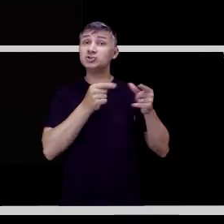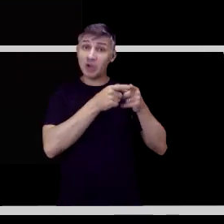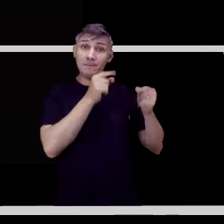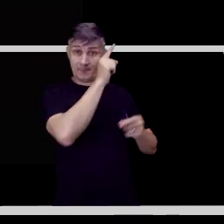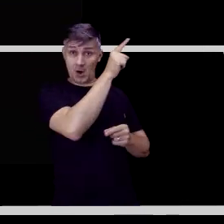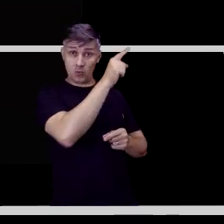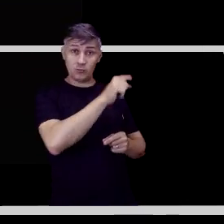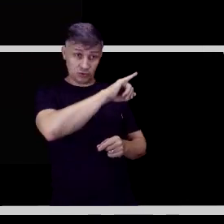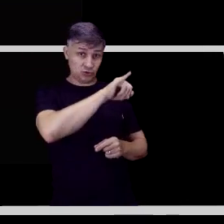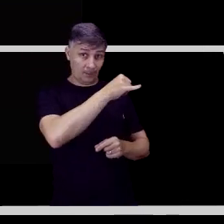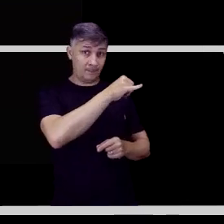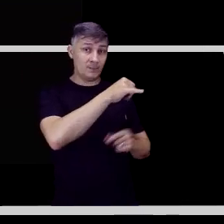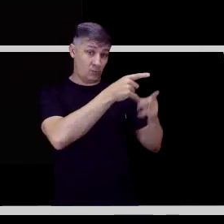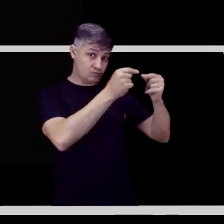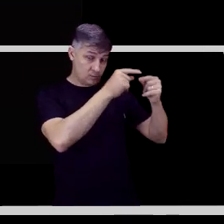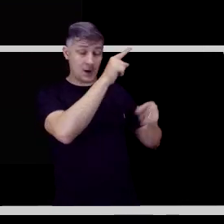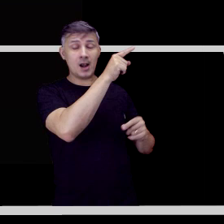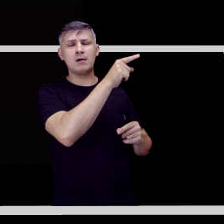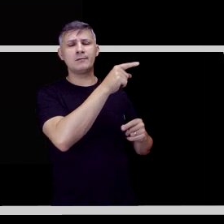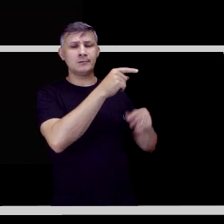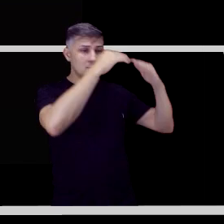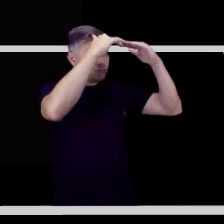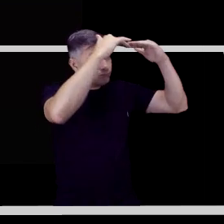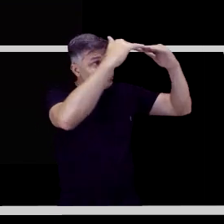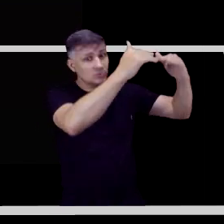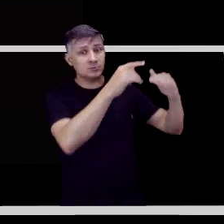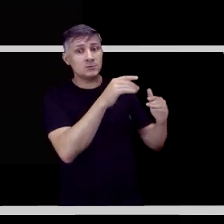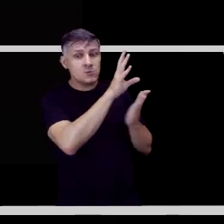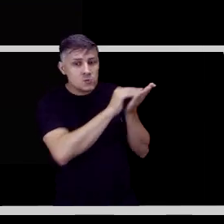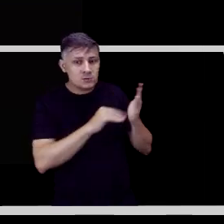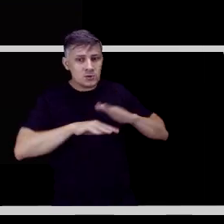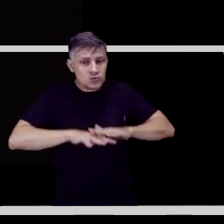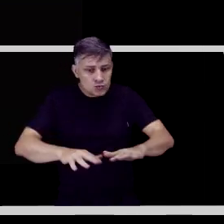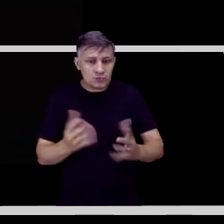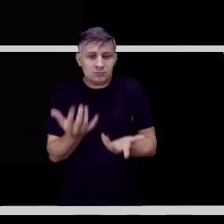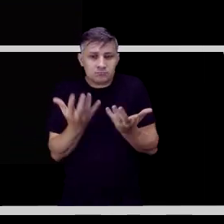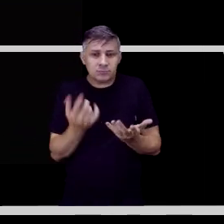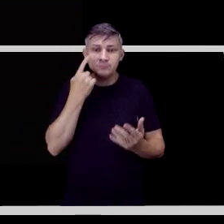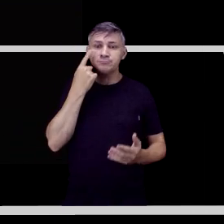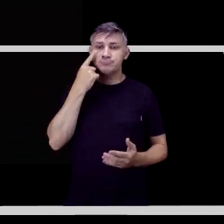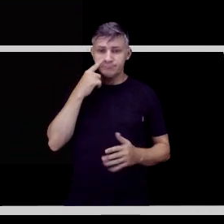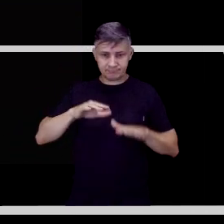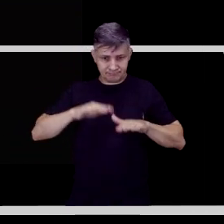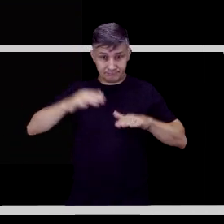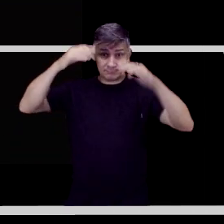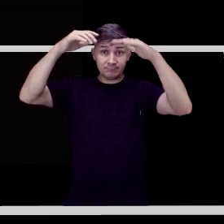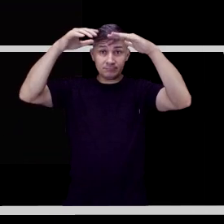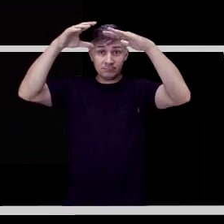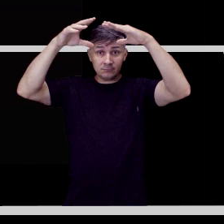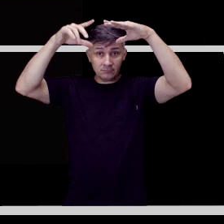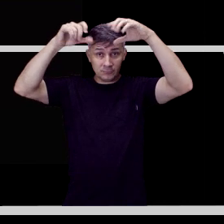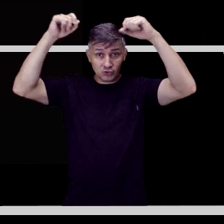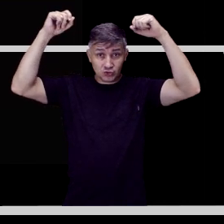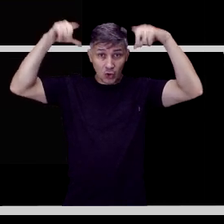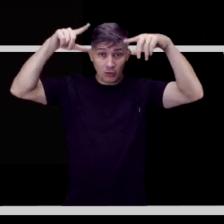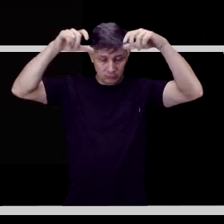se fecha mais, né, a entrada de luz, desenhando esse chão de estrelas projetados no chão, né, e de um outro